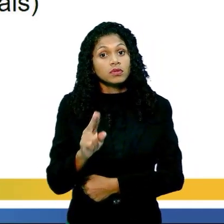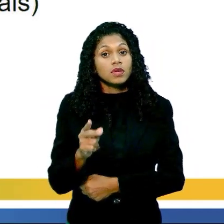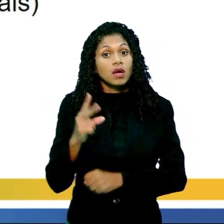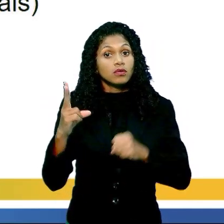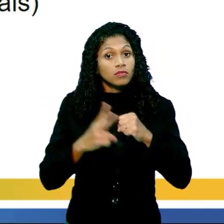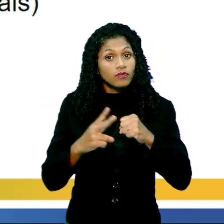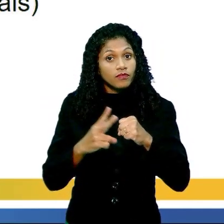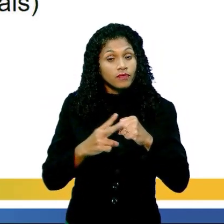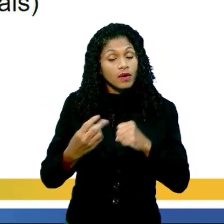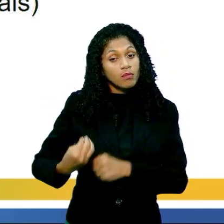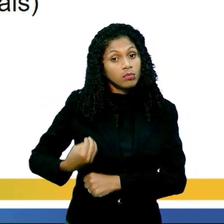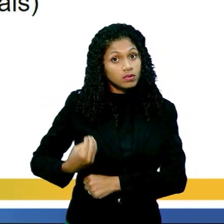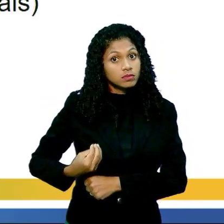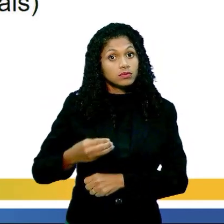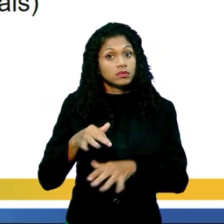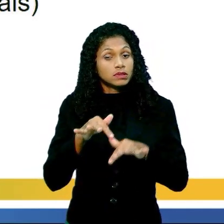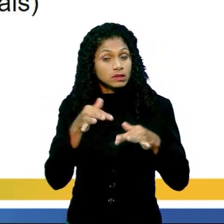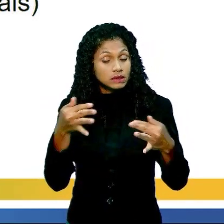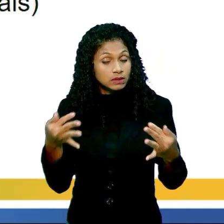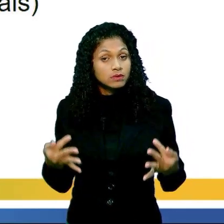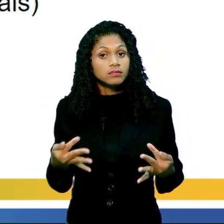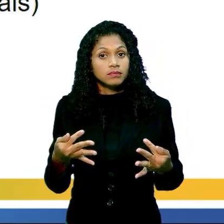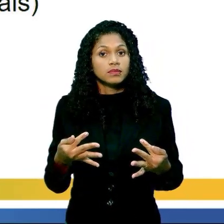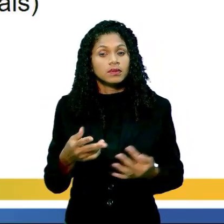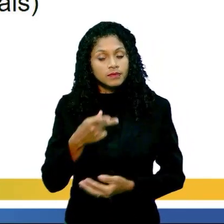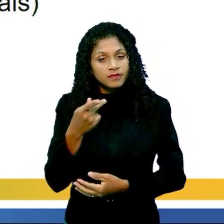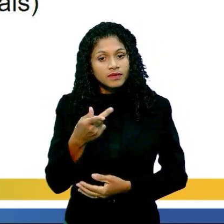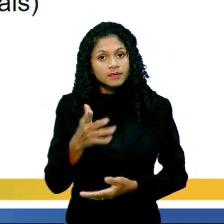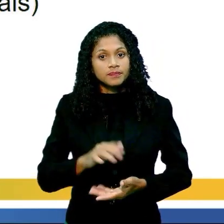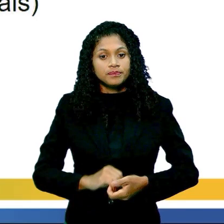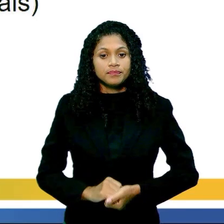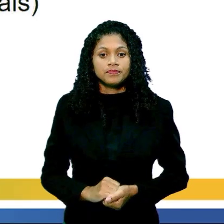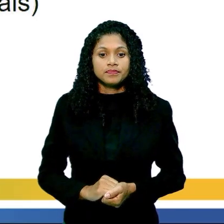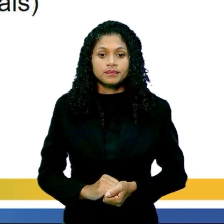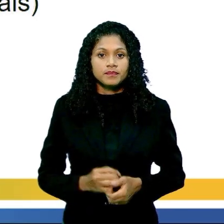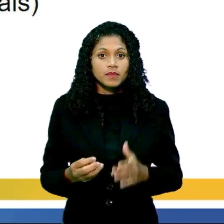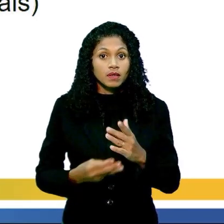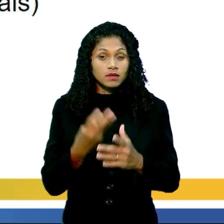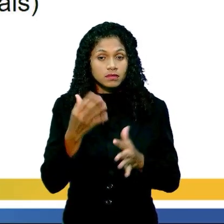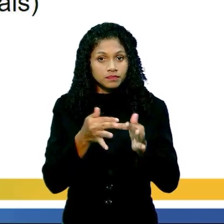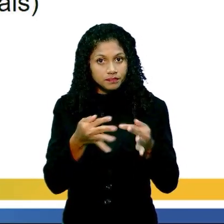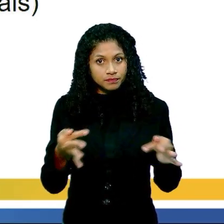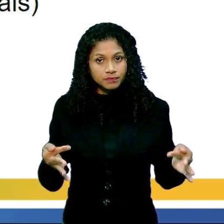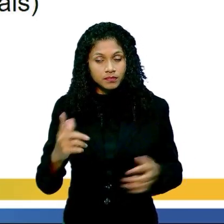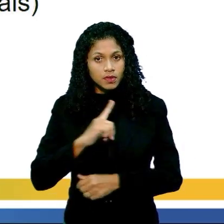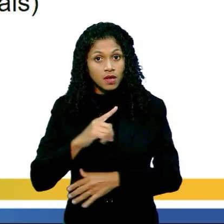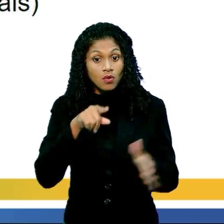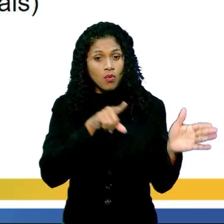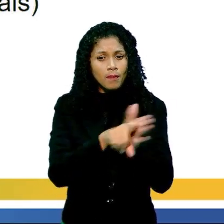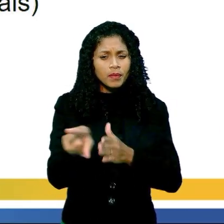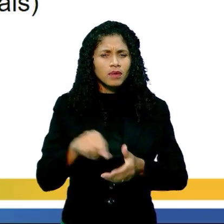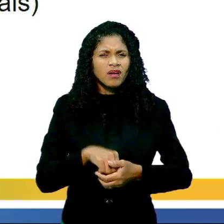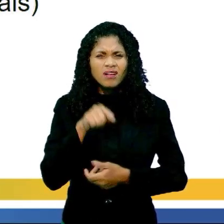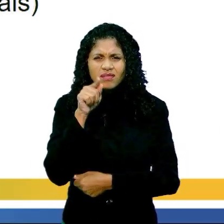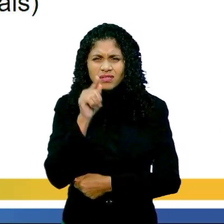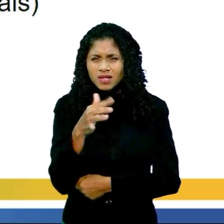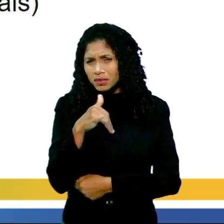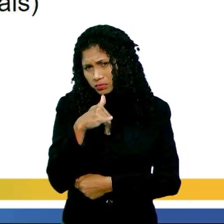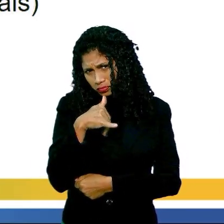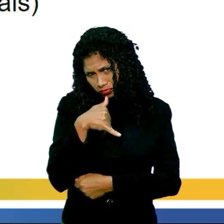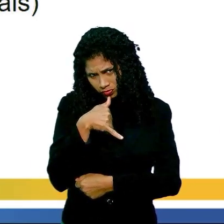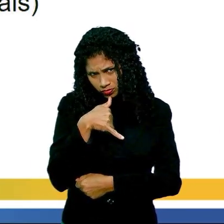ação, ok? Número 3, nós temos Are you sad? Nós temos uma pergunta. Você está